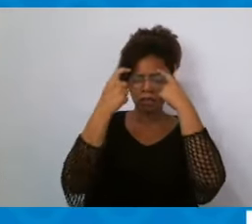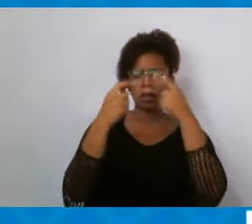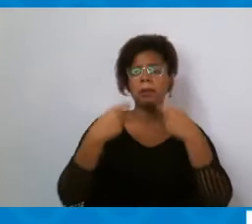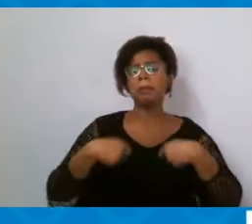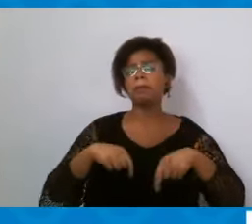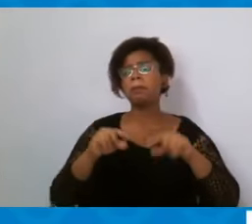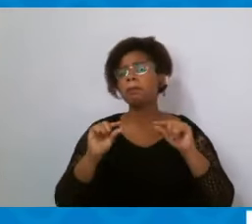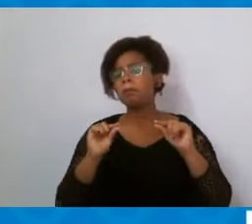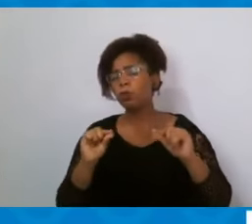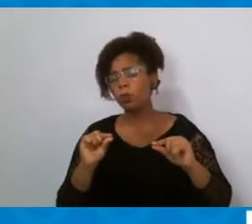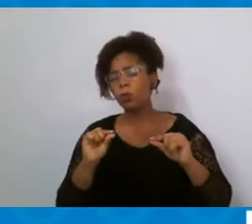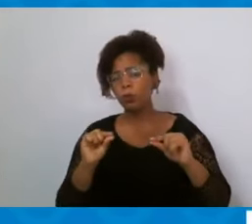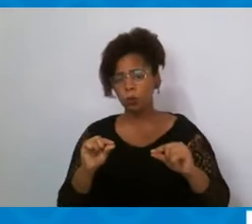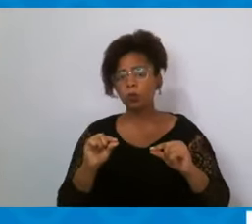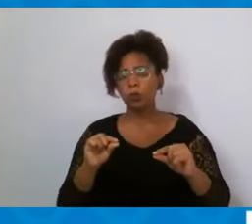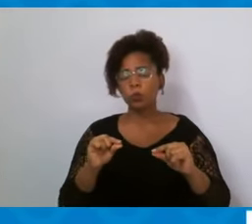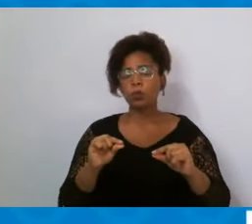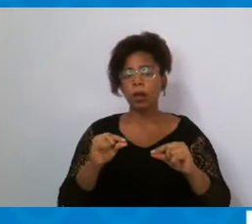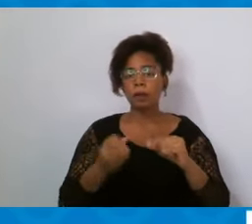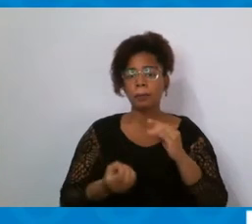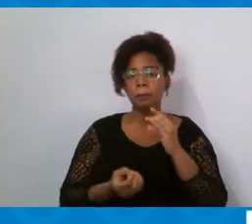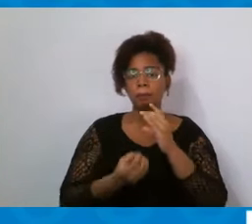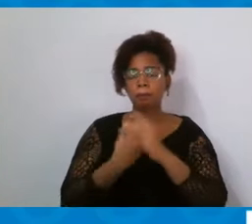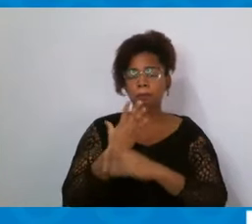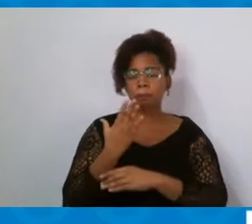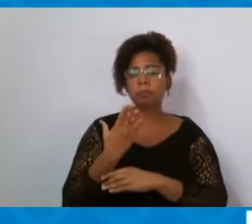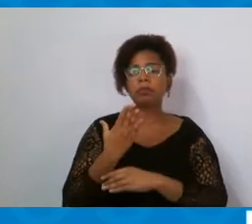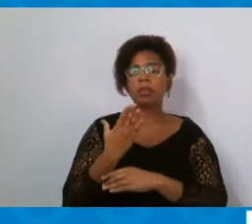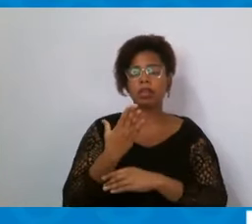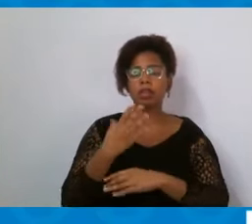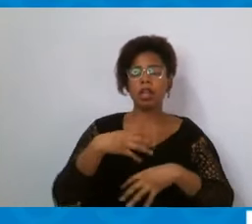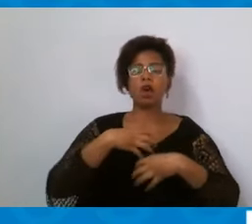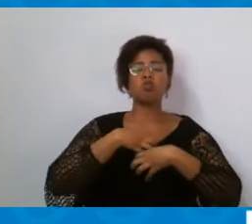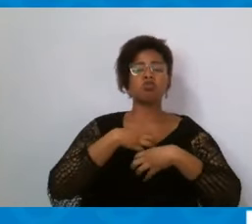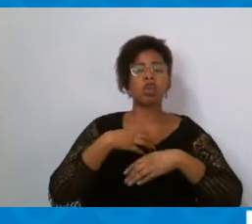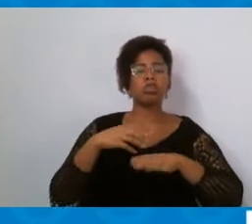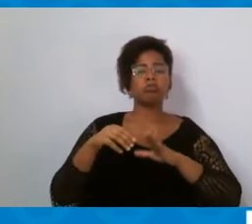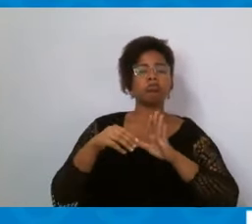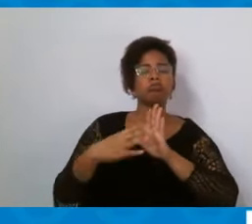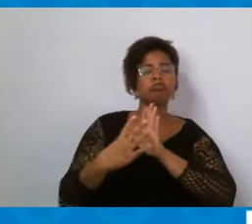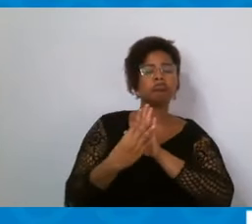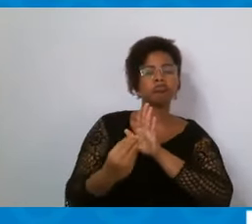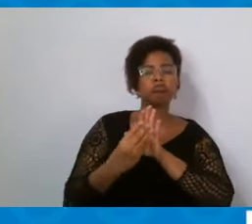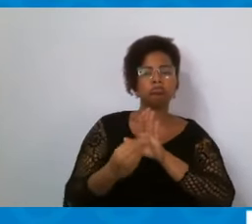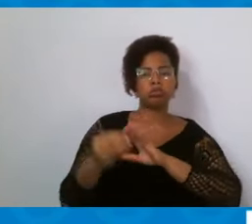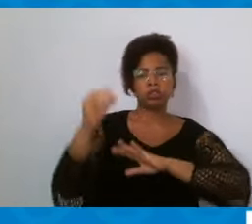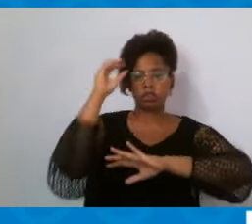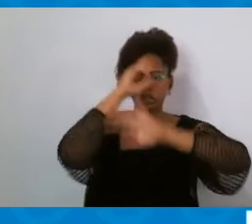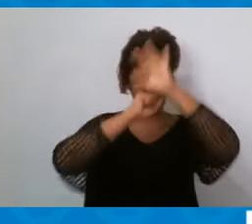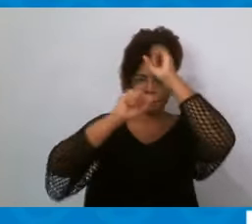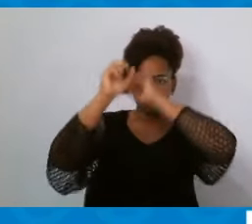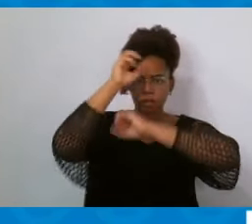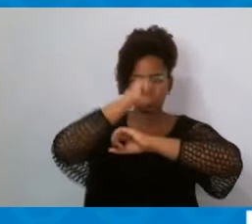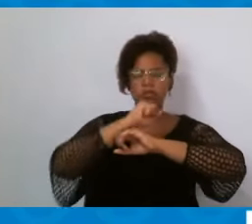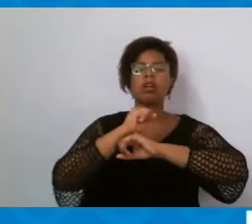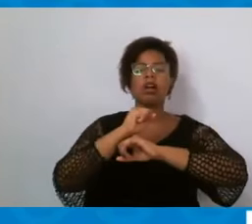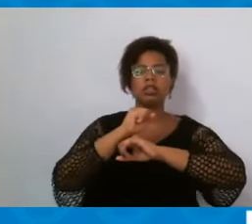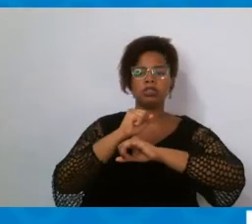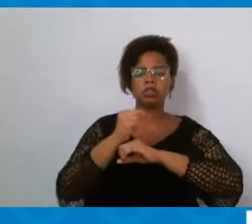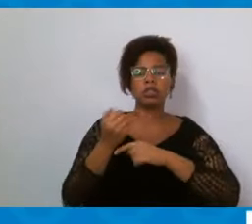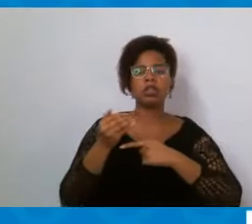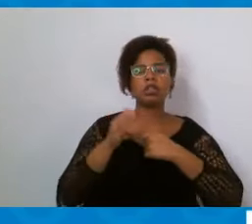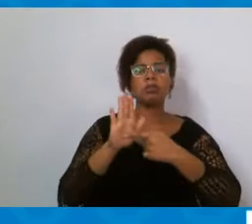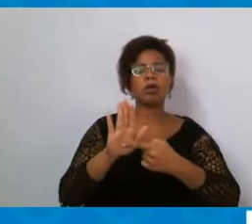de aprendizagem fundados no protagonismo e na tomada de posição, porque só assim a gente pode